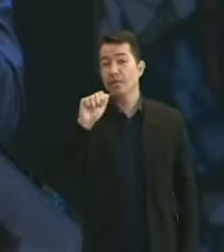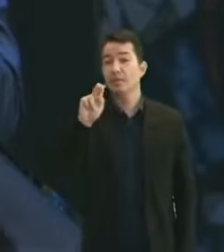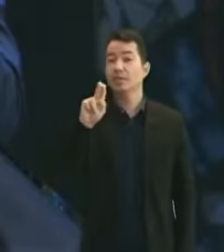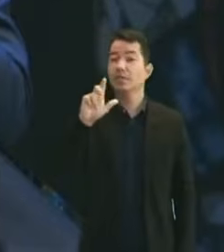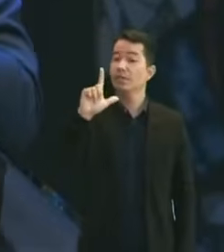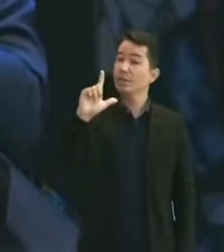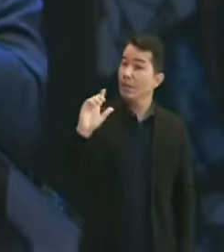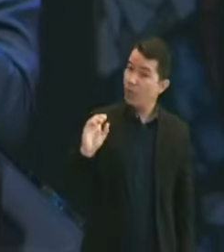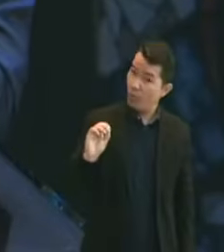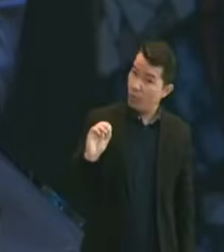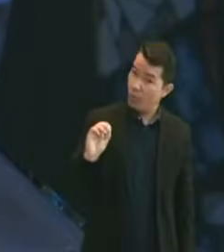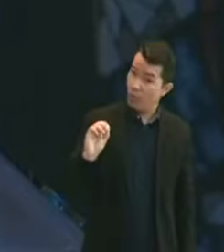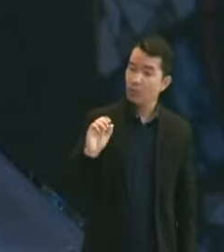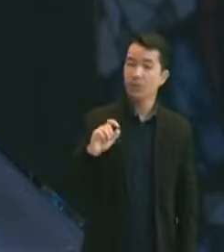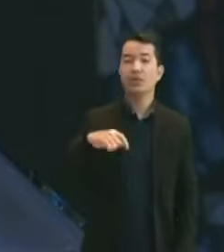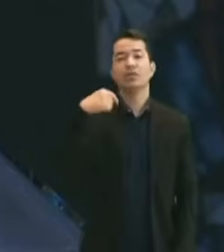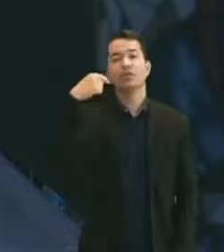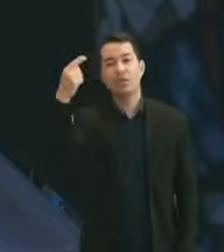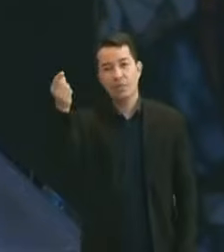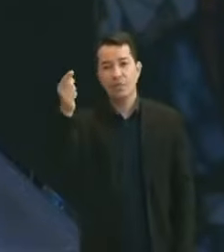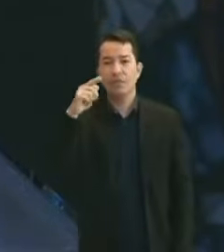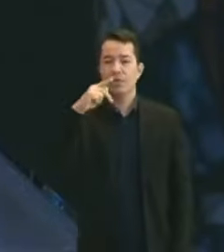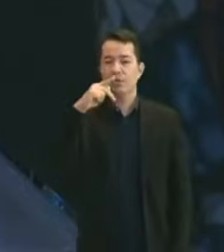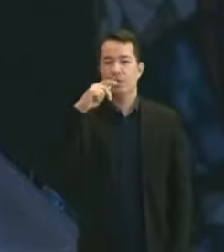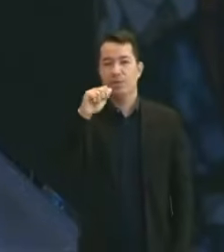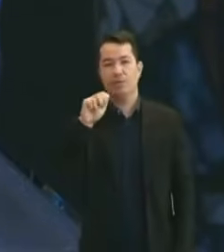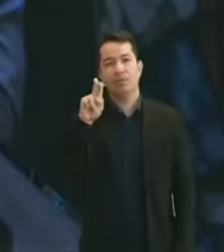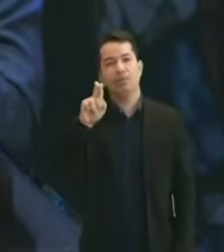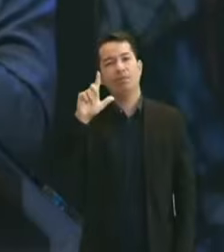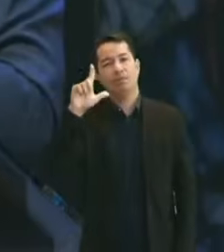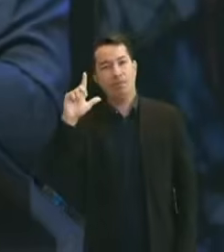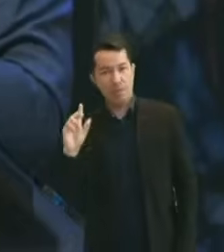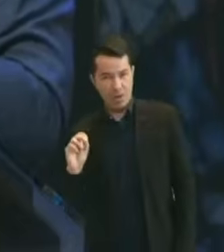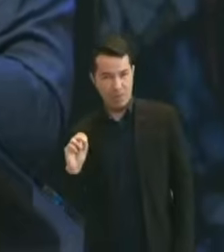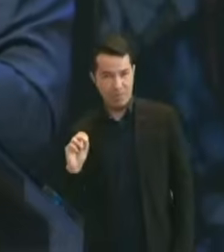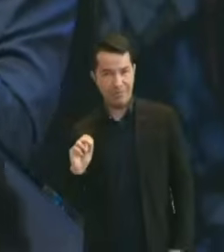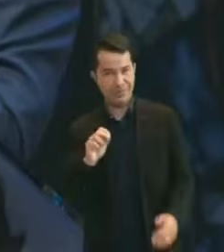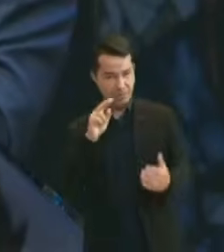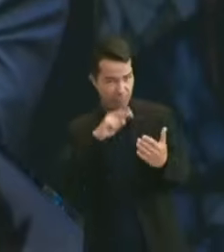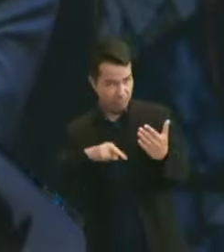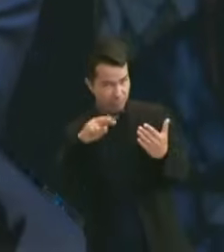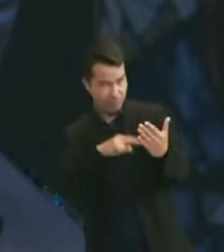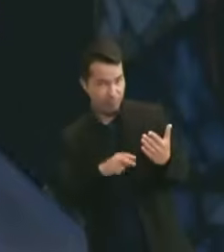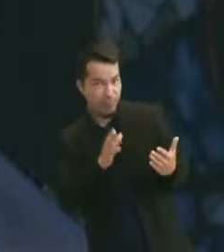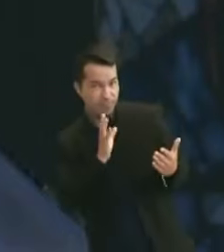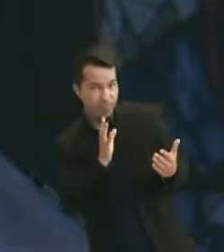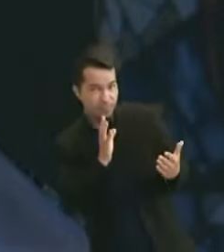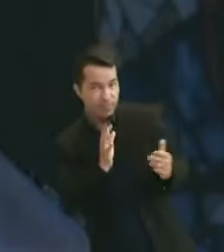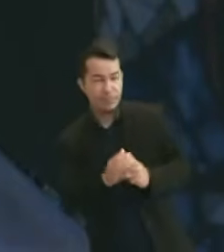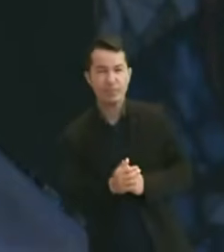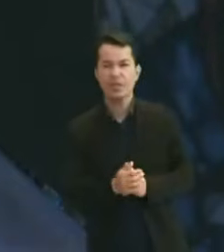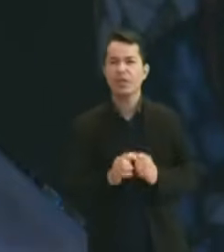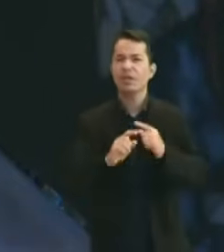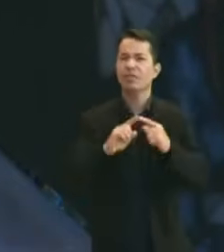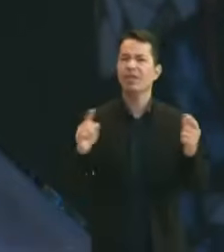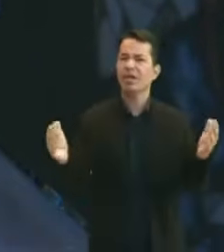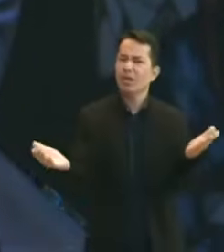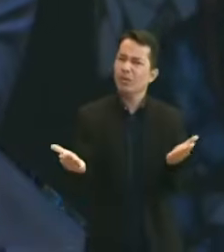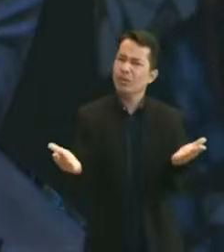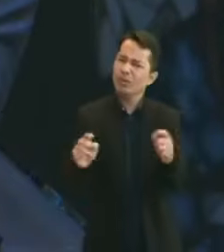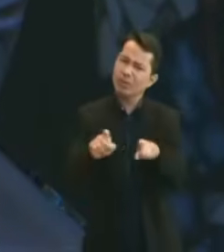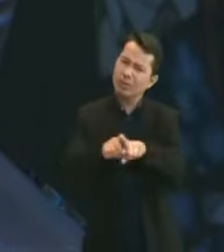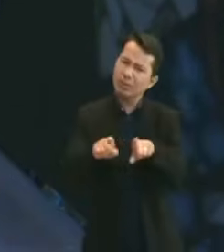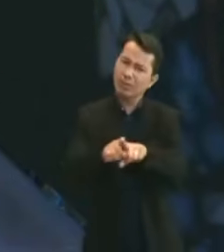Bíblia vai chamá-lo de Saulo, e depois ele se torna Paulo, o apóstolo Paulo. E aqui eu quero meditar nessa cena sobre